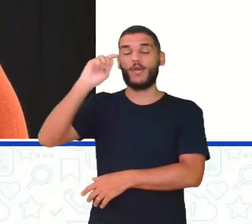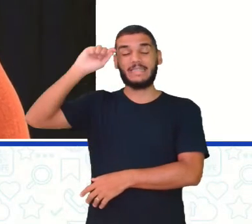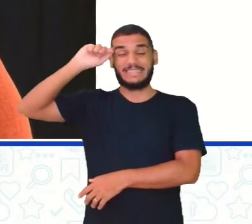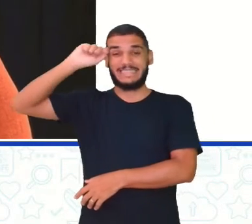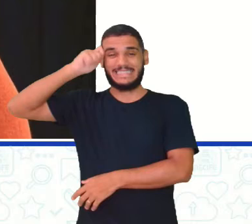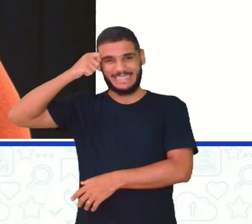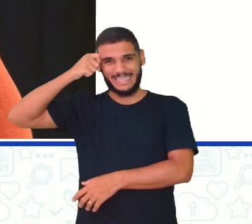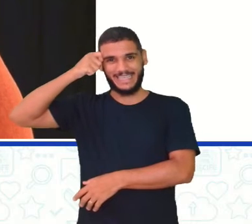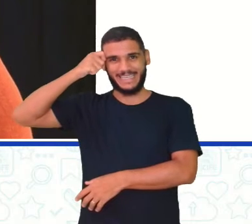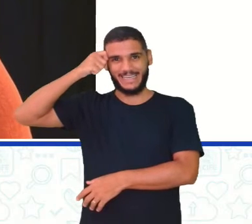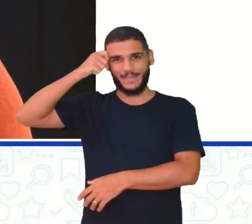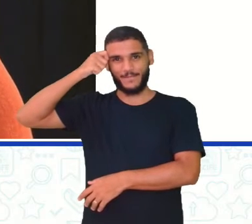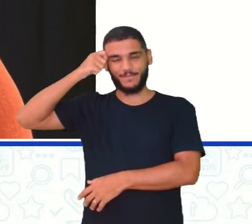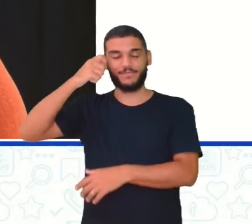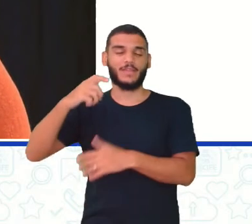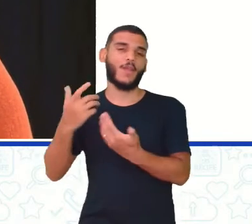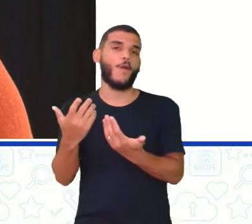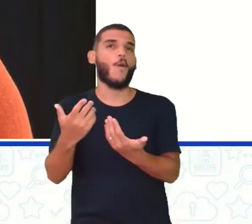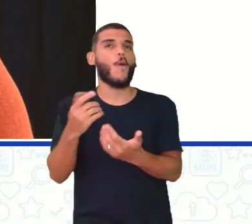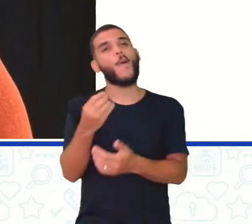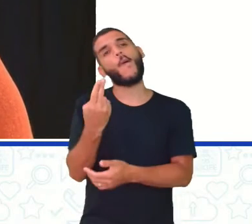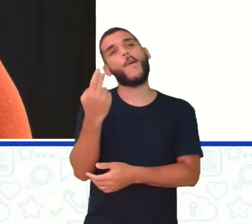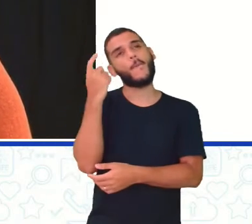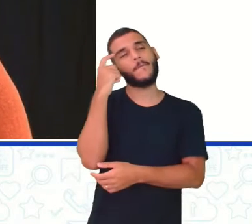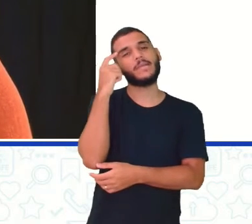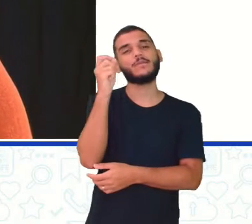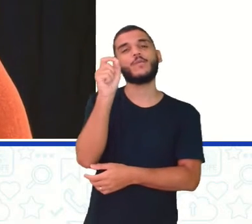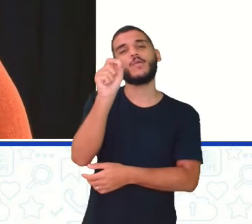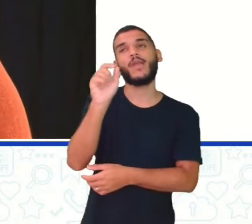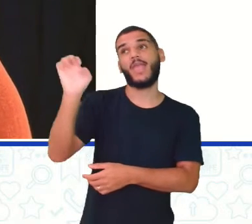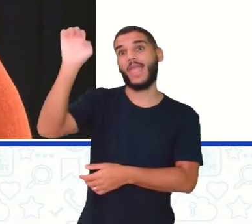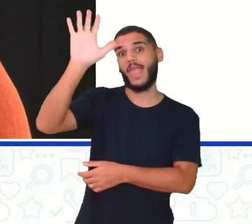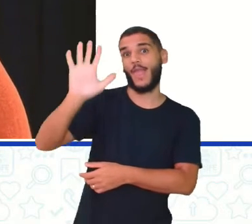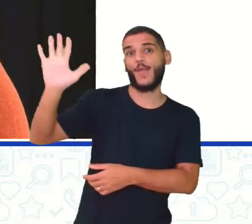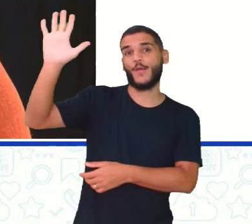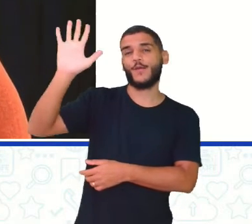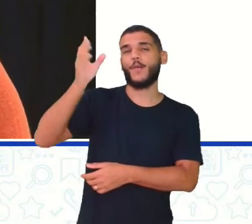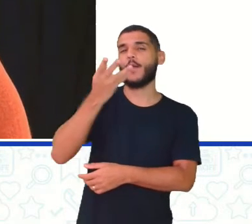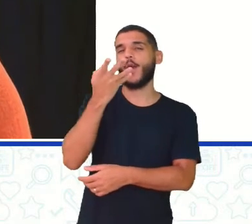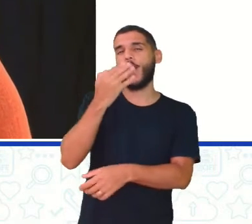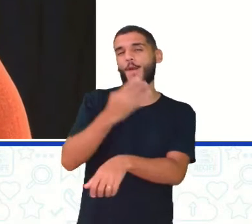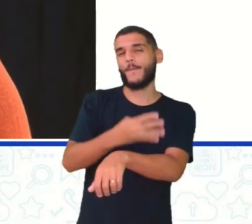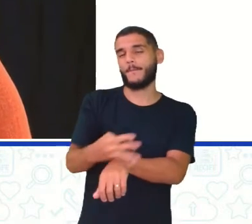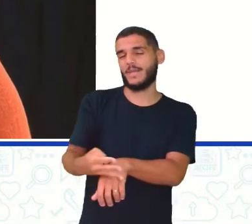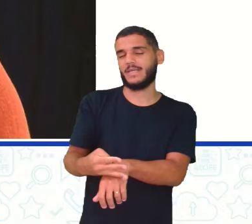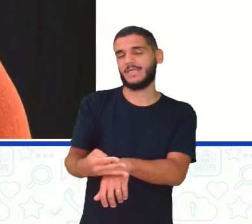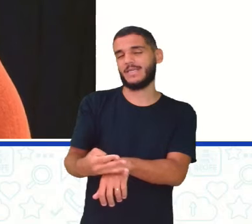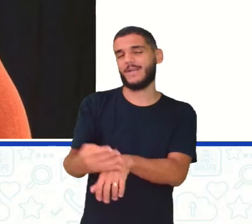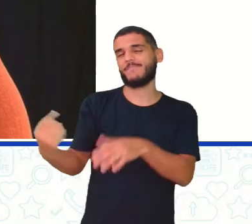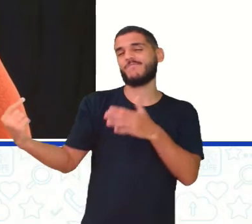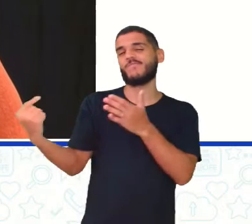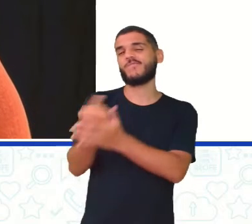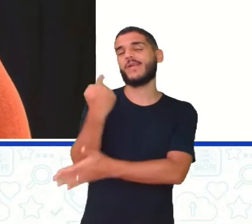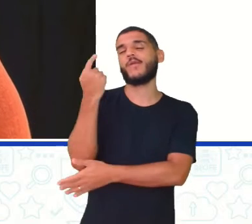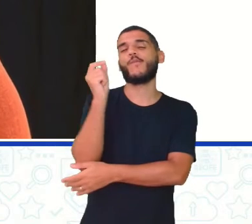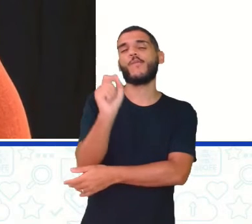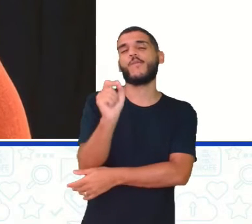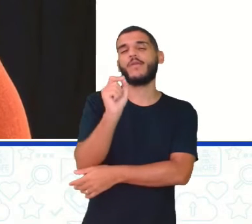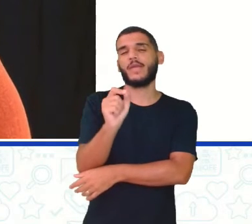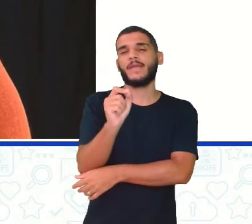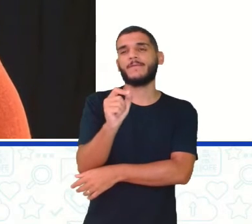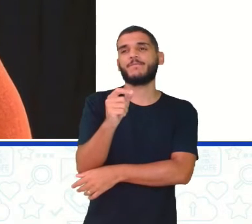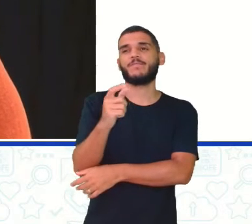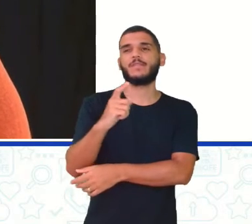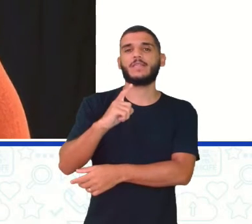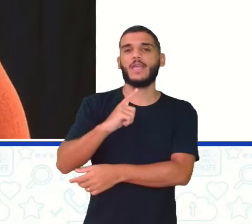de uma Europa branca. Da mesma forma, é esse tipo de concepção que informa a pergunta, quando se trata da história do